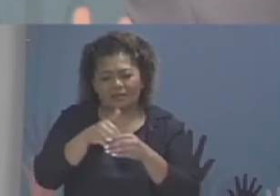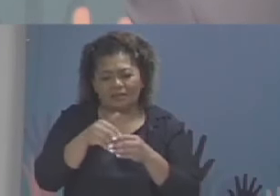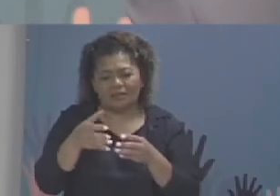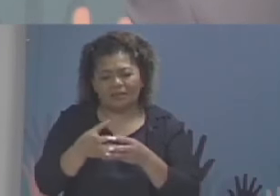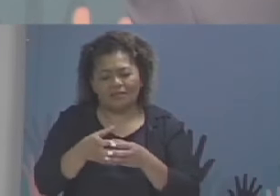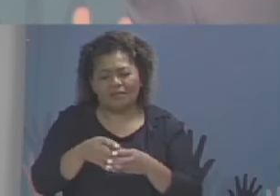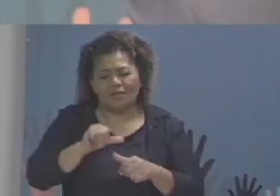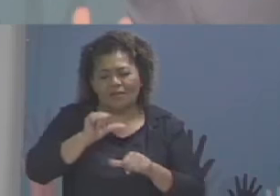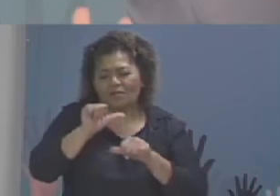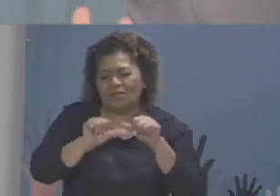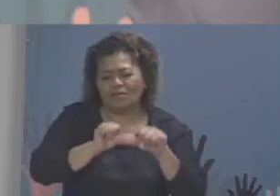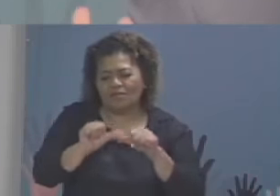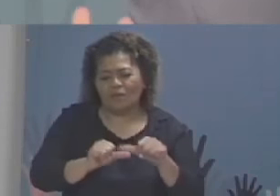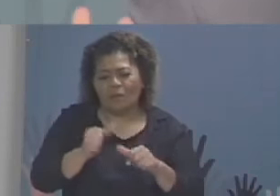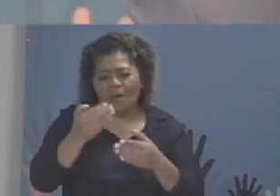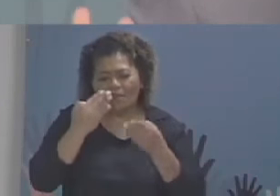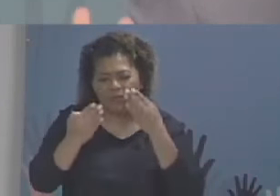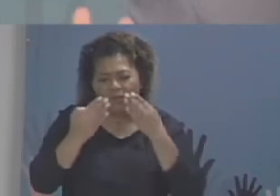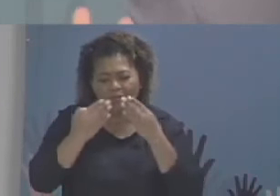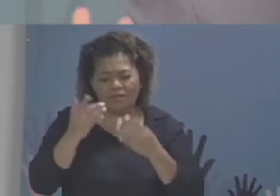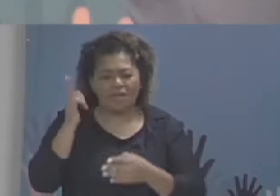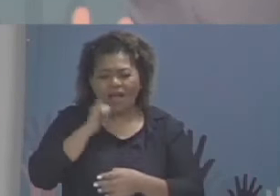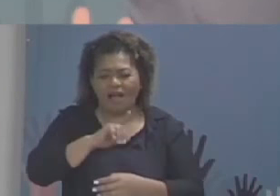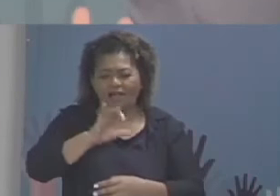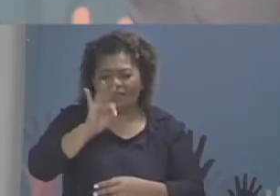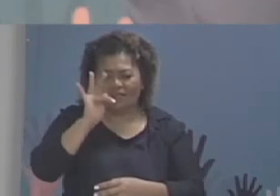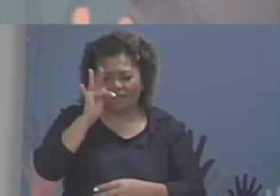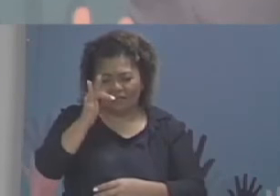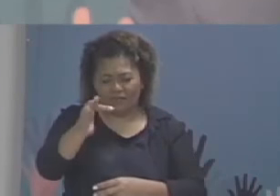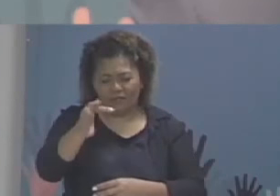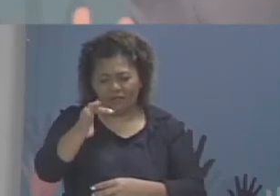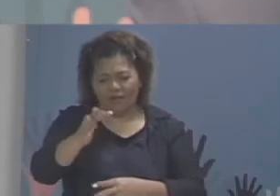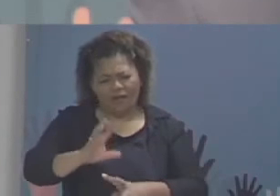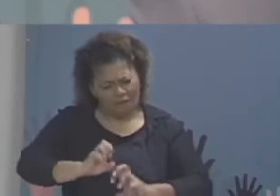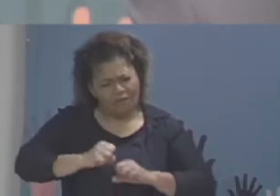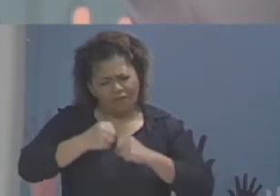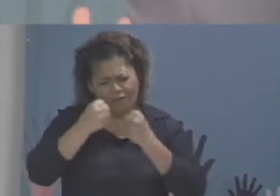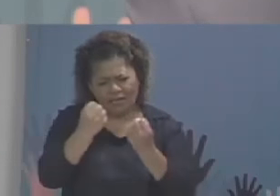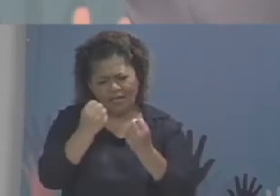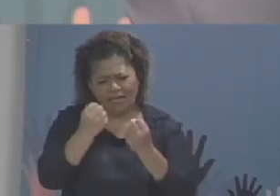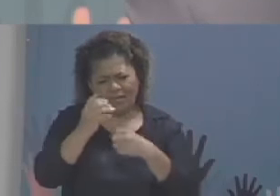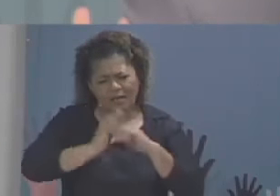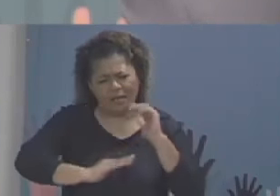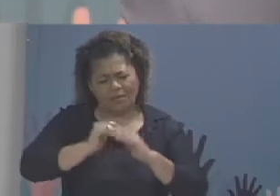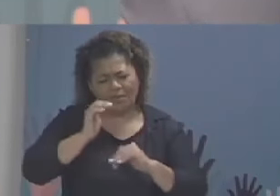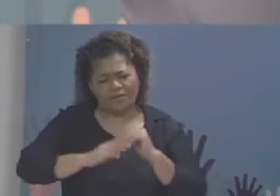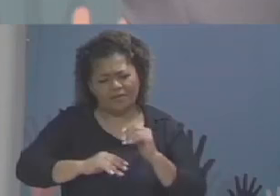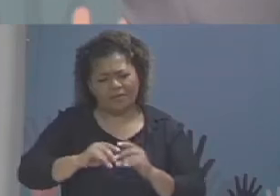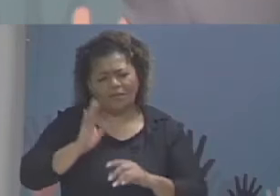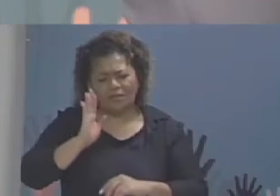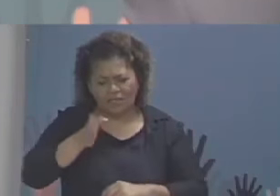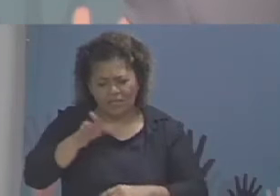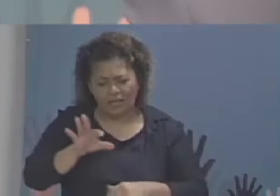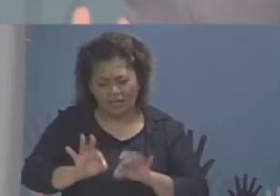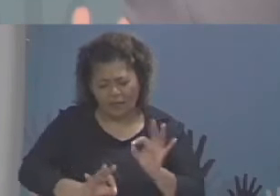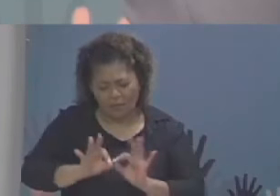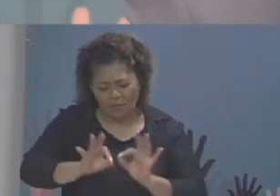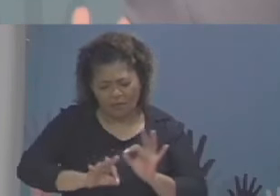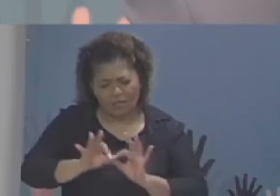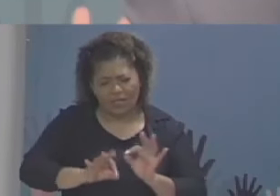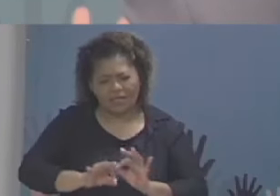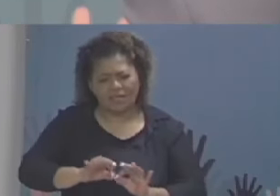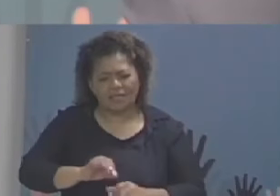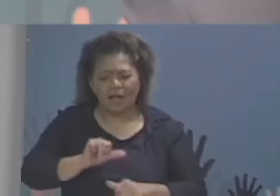transformar a psicologia, fazer com que a psicologia avance. Nós, do Fortalecer a Profissão, já temos um projeto em curso que está modificando a